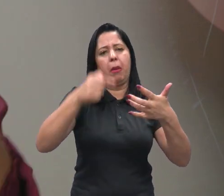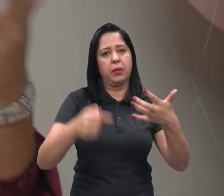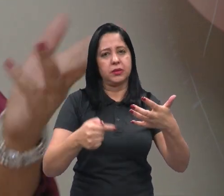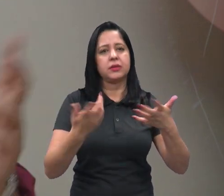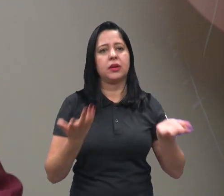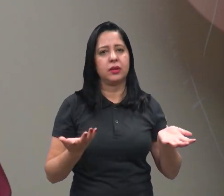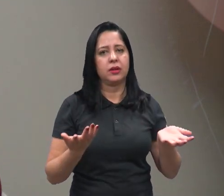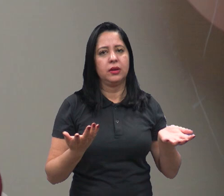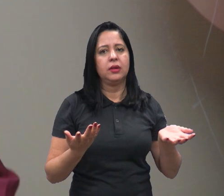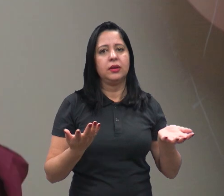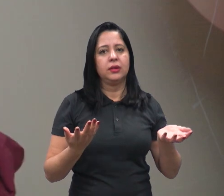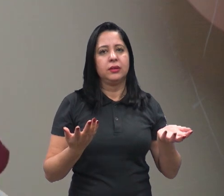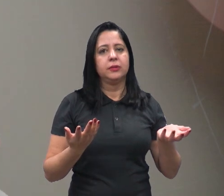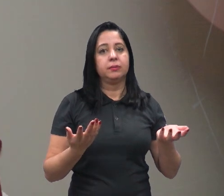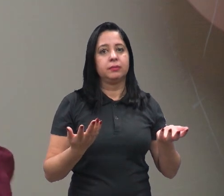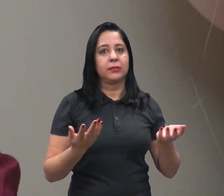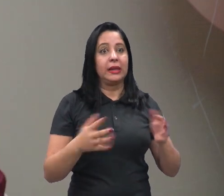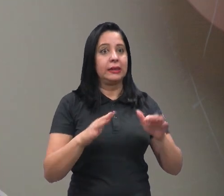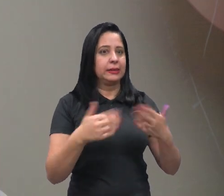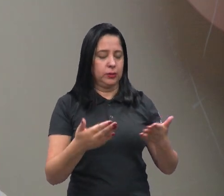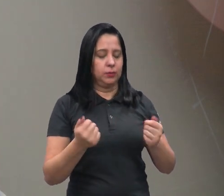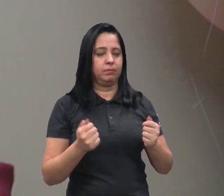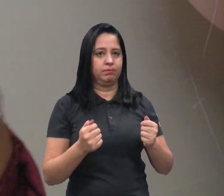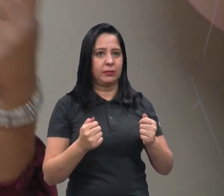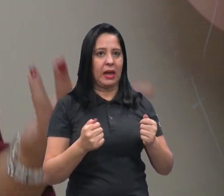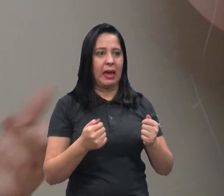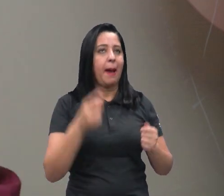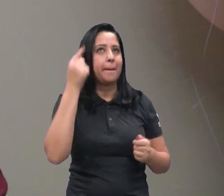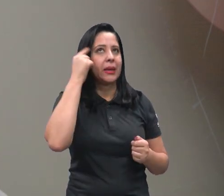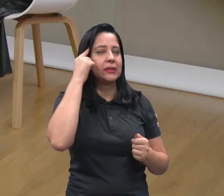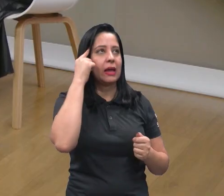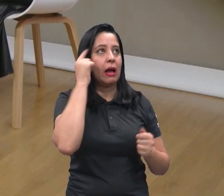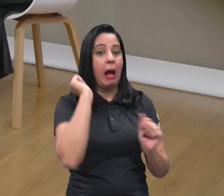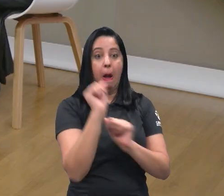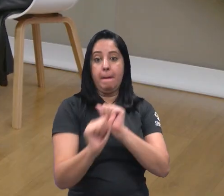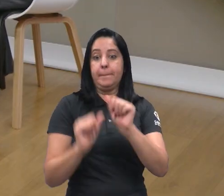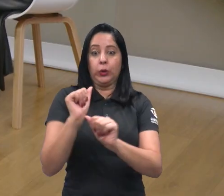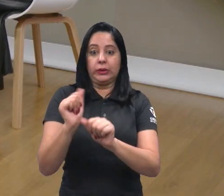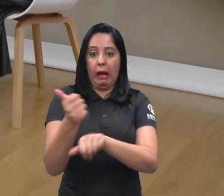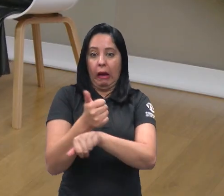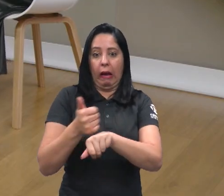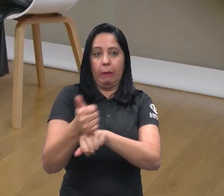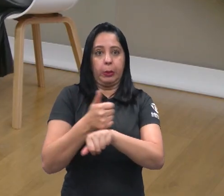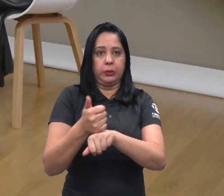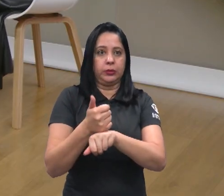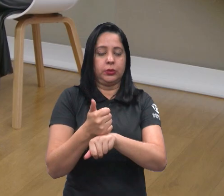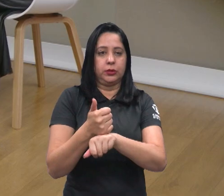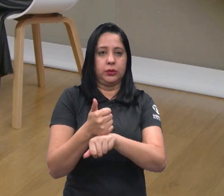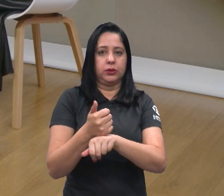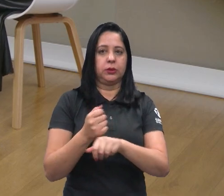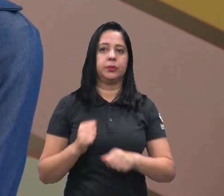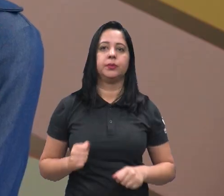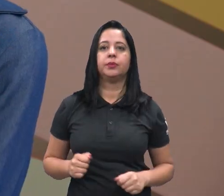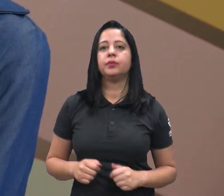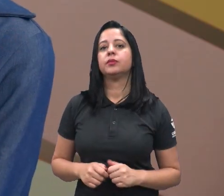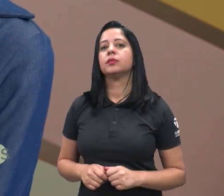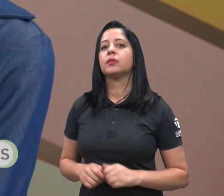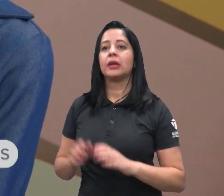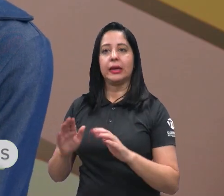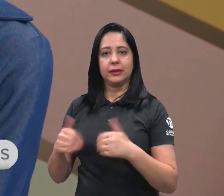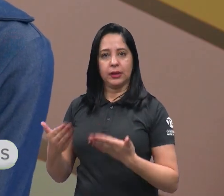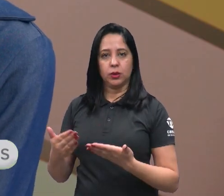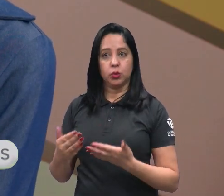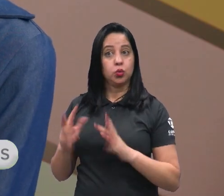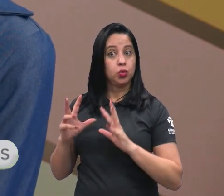buscar autoconhecimento antes de eu pensar em trocar de carreira ou de trabalho? Sim, isso é muito importante porque todos